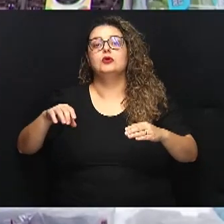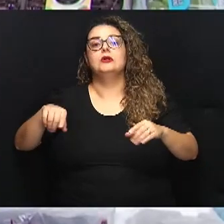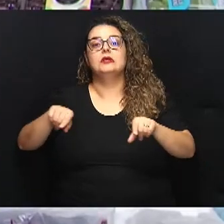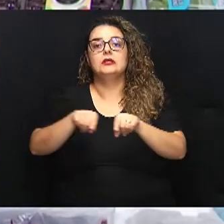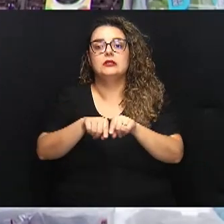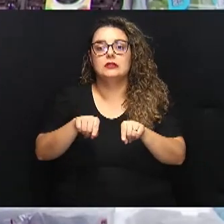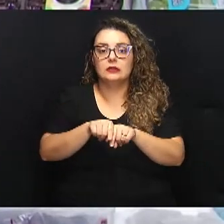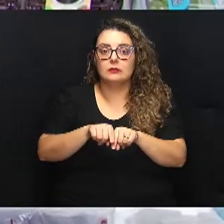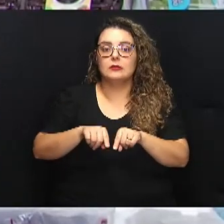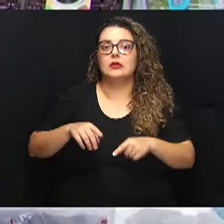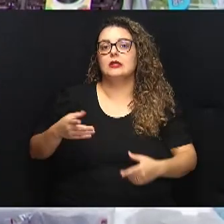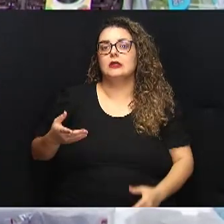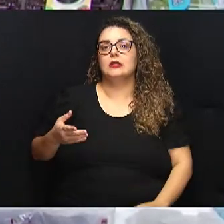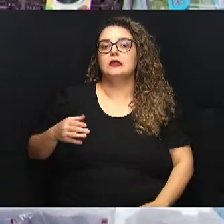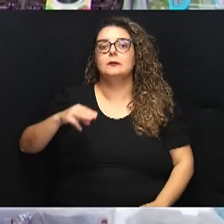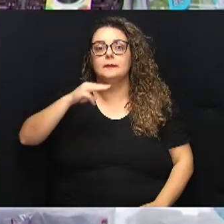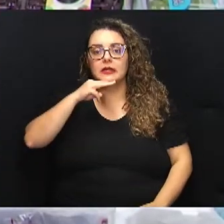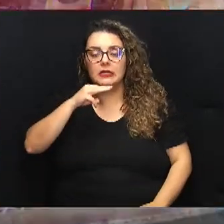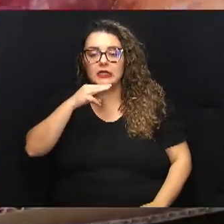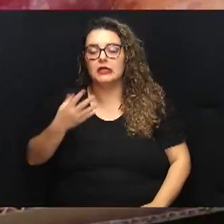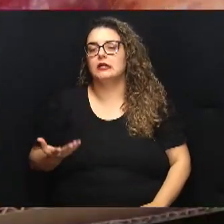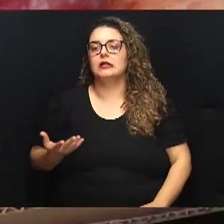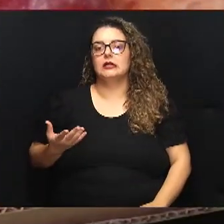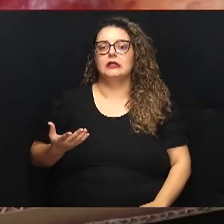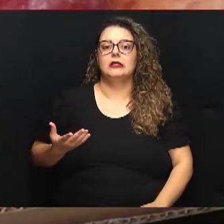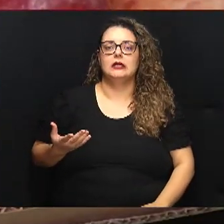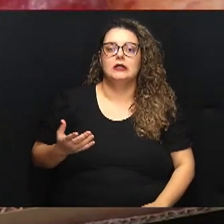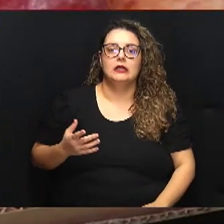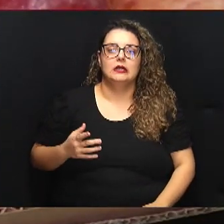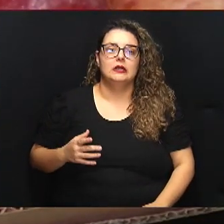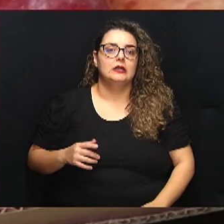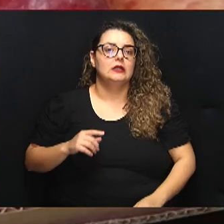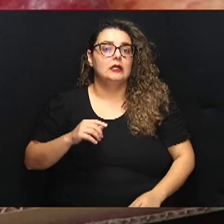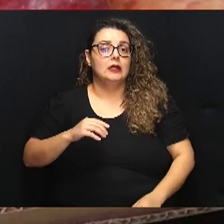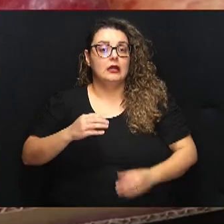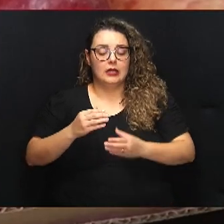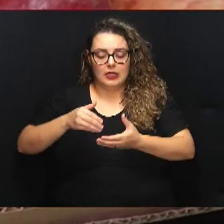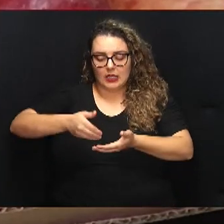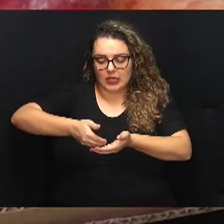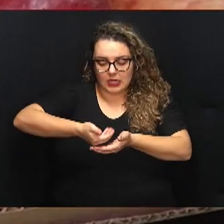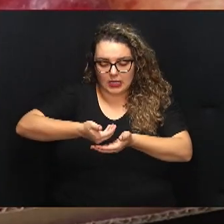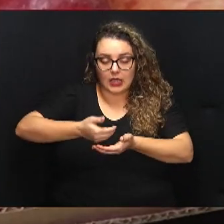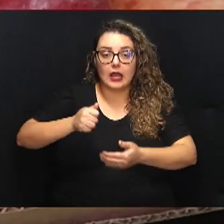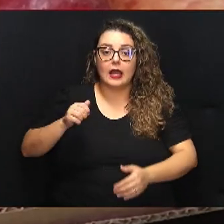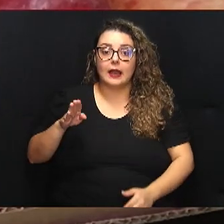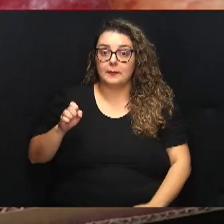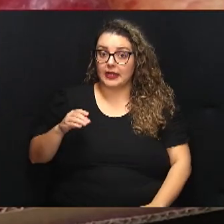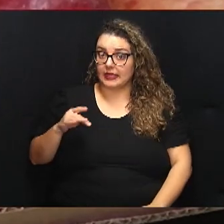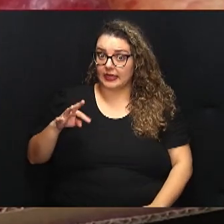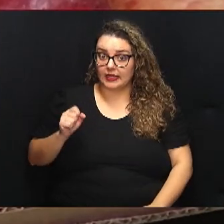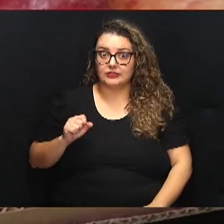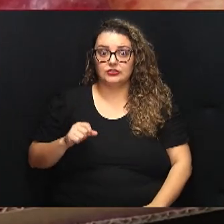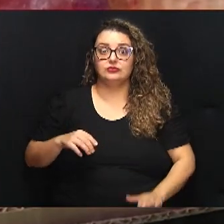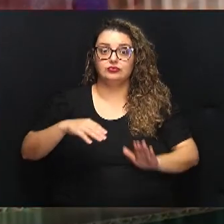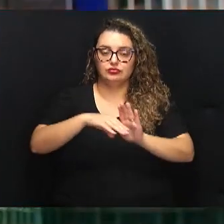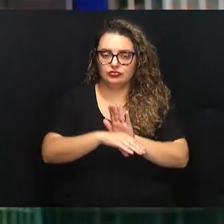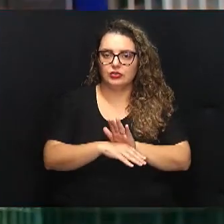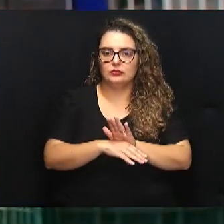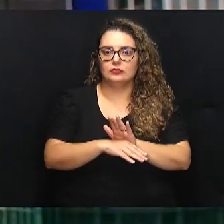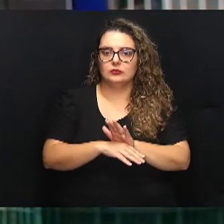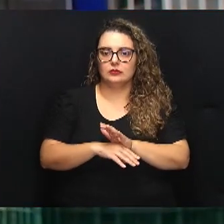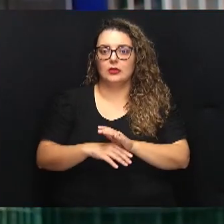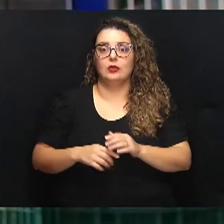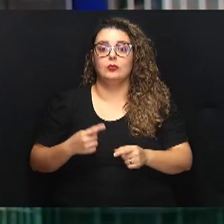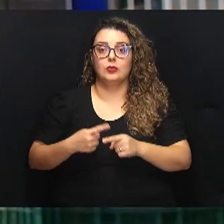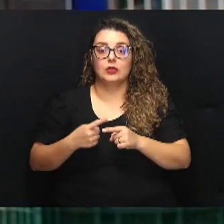e morango tiveram uma forte queda. Então, associado a isso, assim, os mamões, eles tiveram uma queda, eles vinham de uma